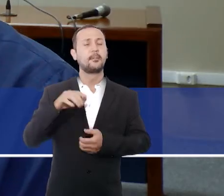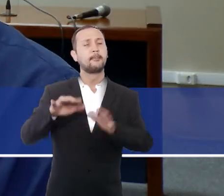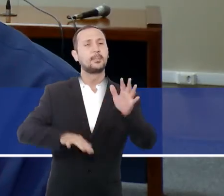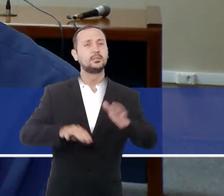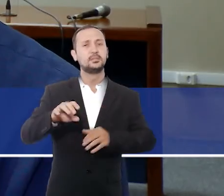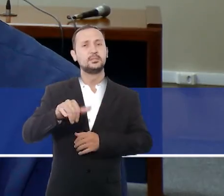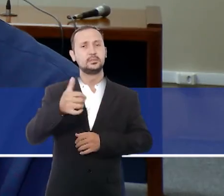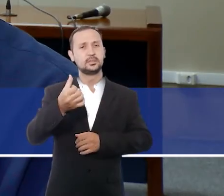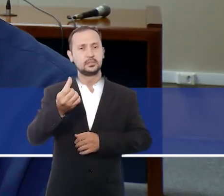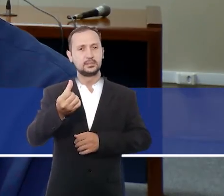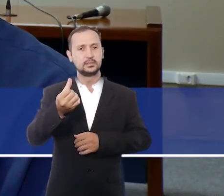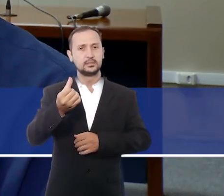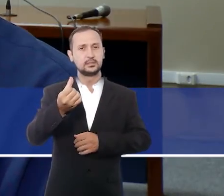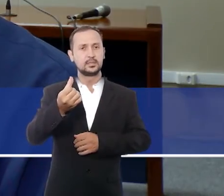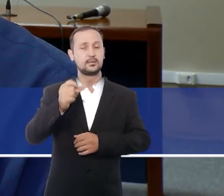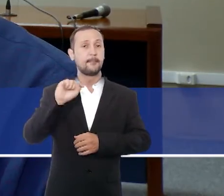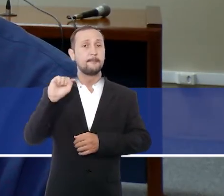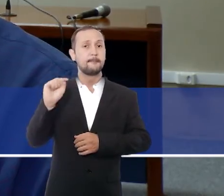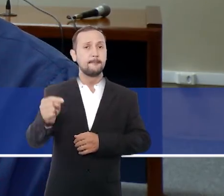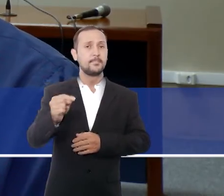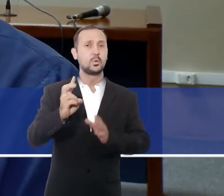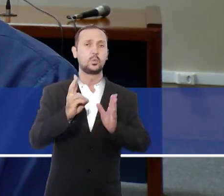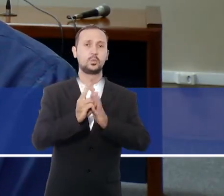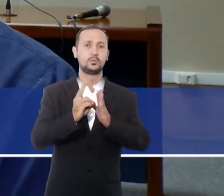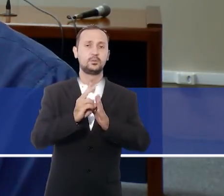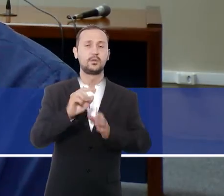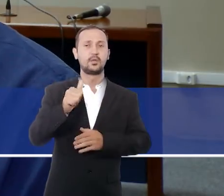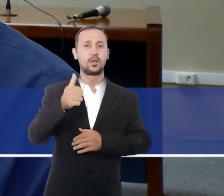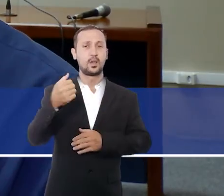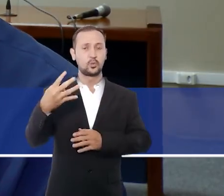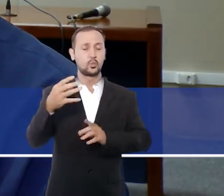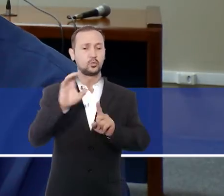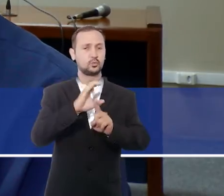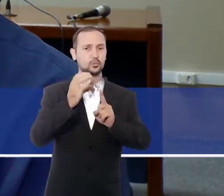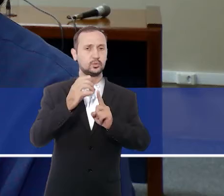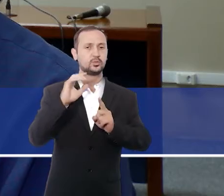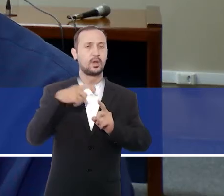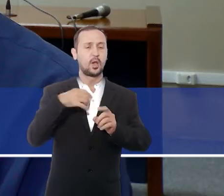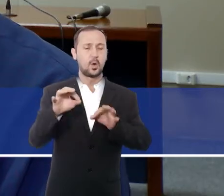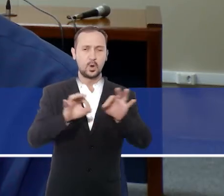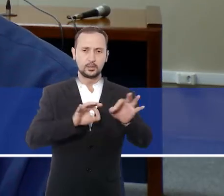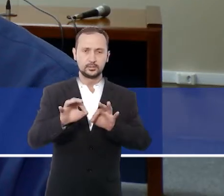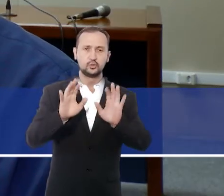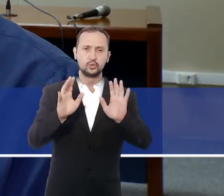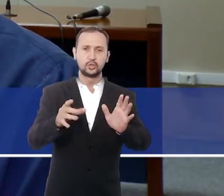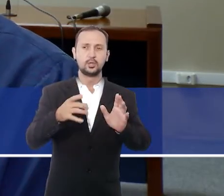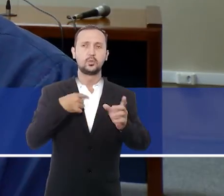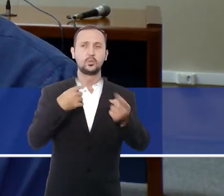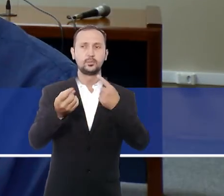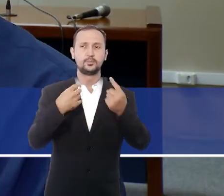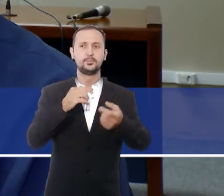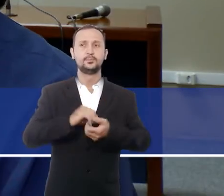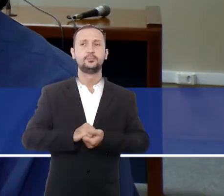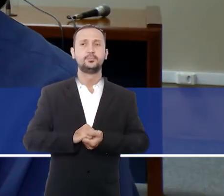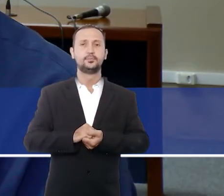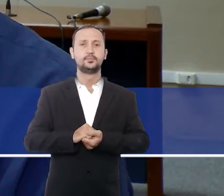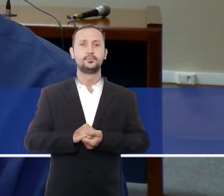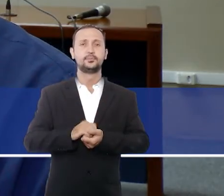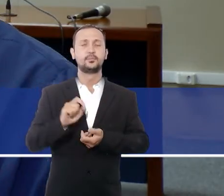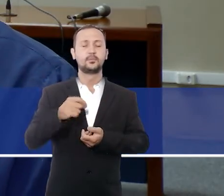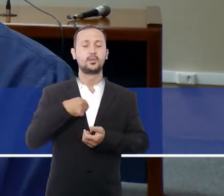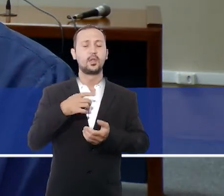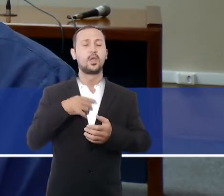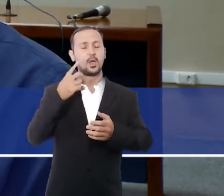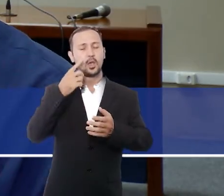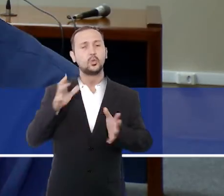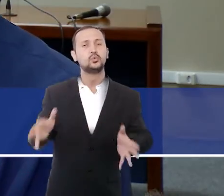Nós temos aproximadamente 16 mil índios morando aqui, são 14 comunidades, 12 delas já são formadas. Então é um debate amplo.